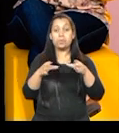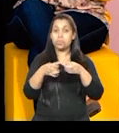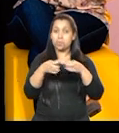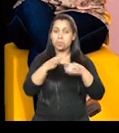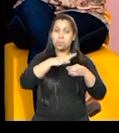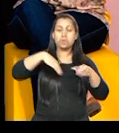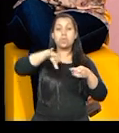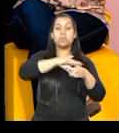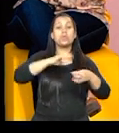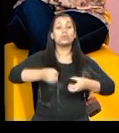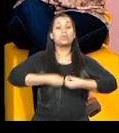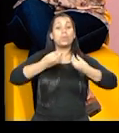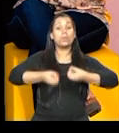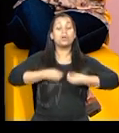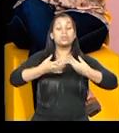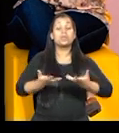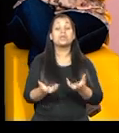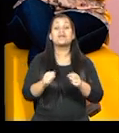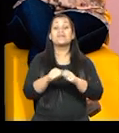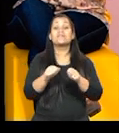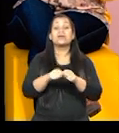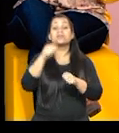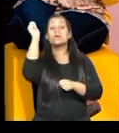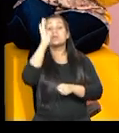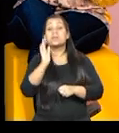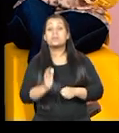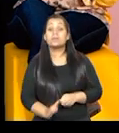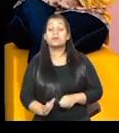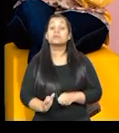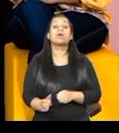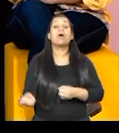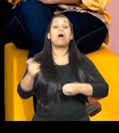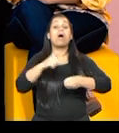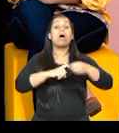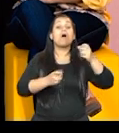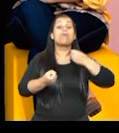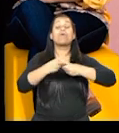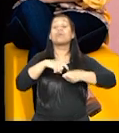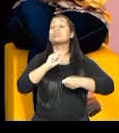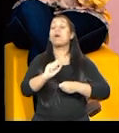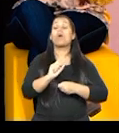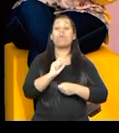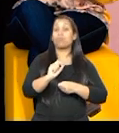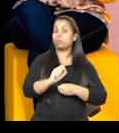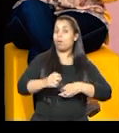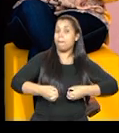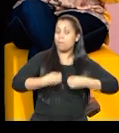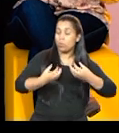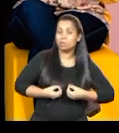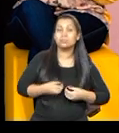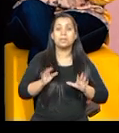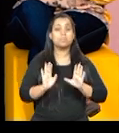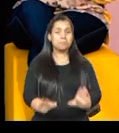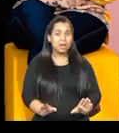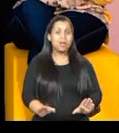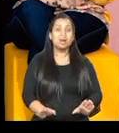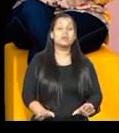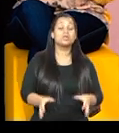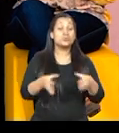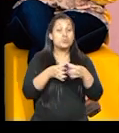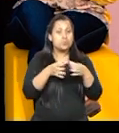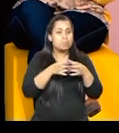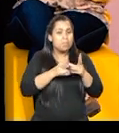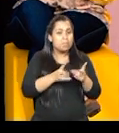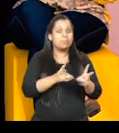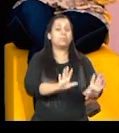um grupo empenhado em fazer o Brasil voltar às formas clássicas de poesia. Mas, devido ao conservadorismo deste grupo,